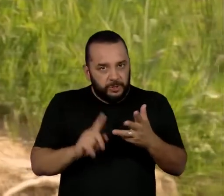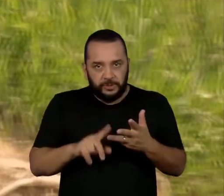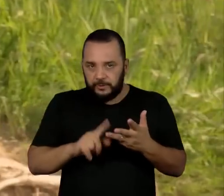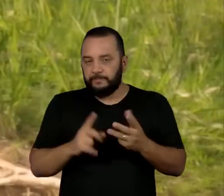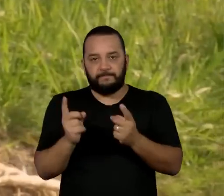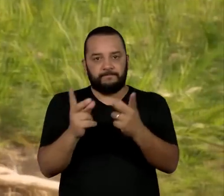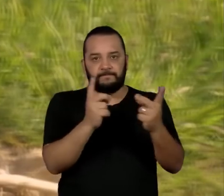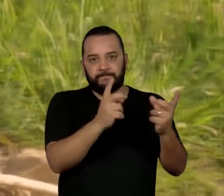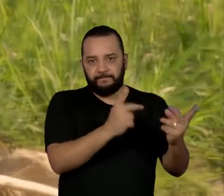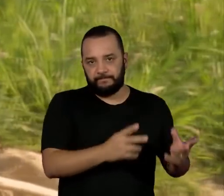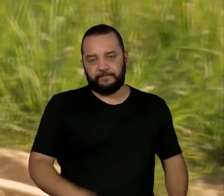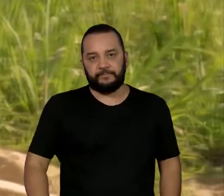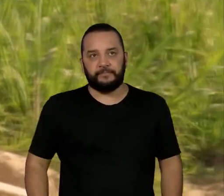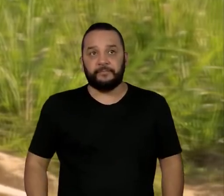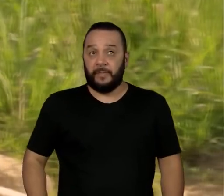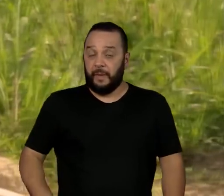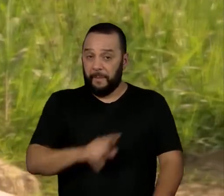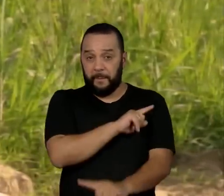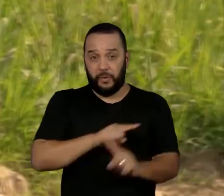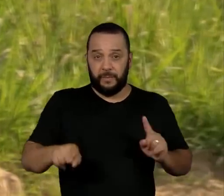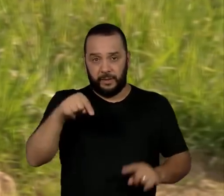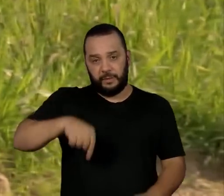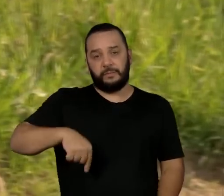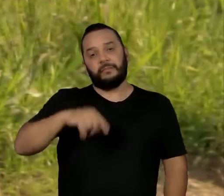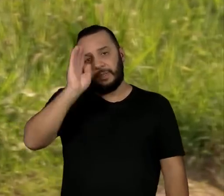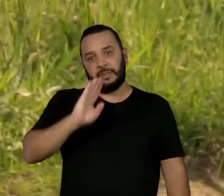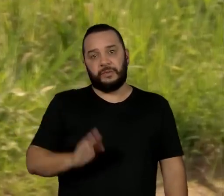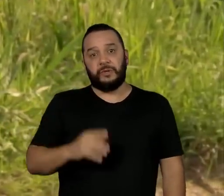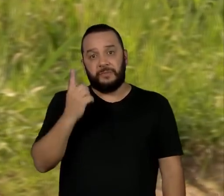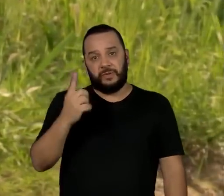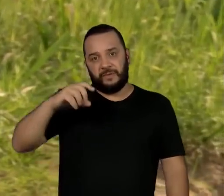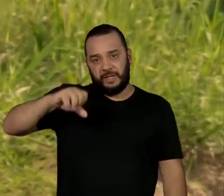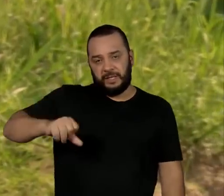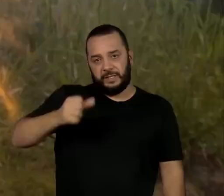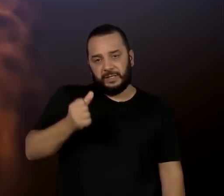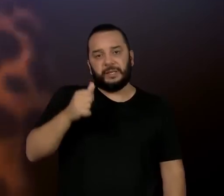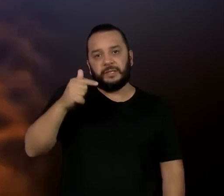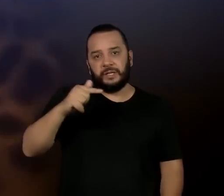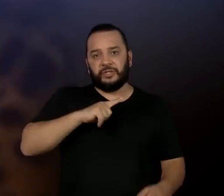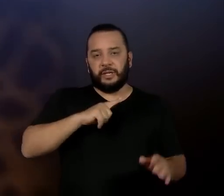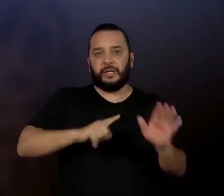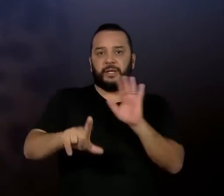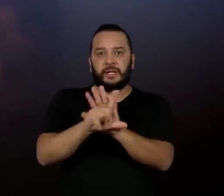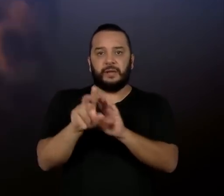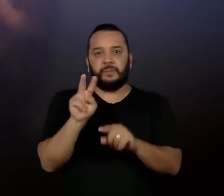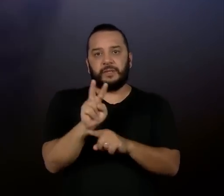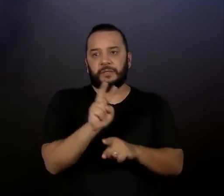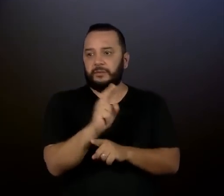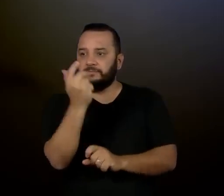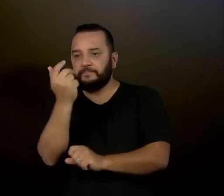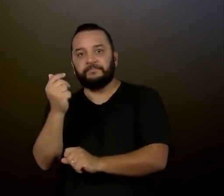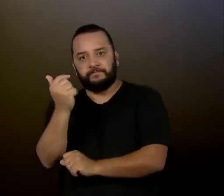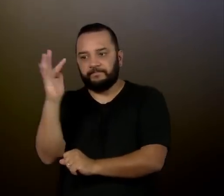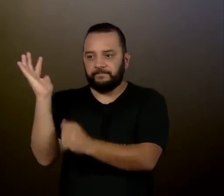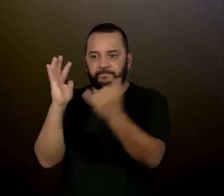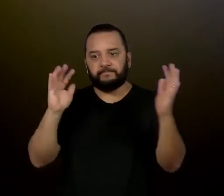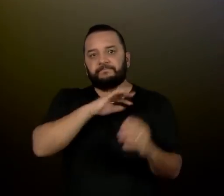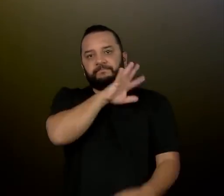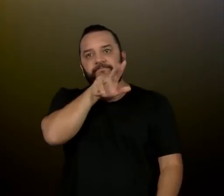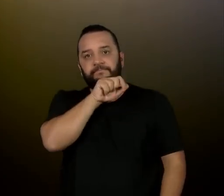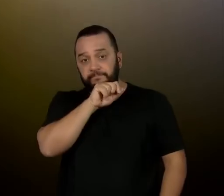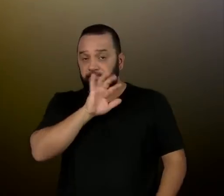foi proibida no Brasil em 1967 pela Lei de Proteção à Fauna. Com ela, os animais silvestres